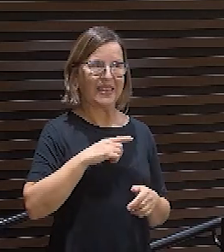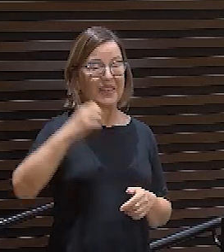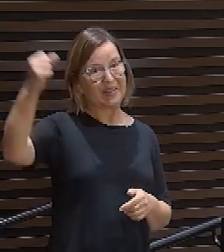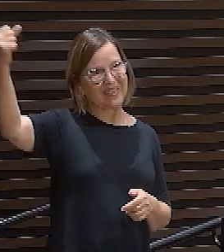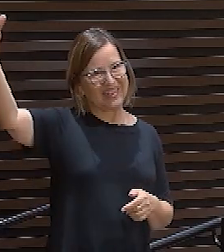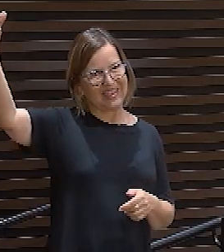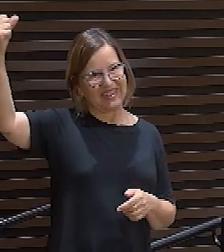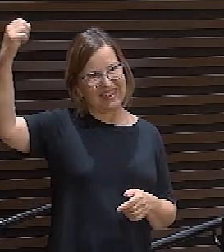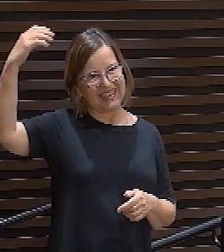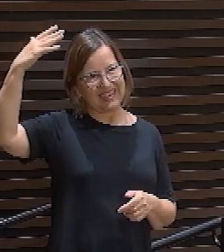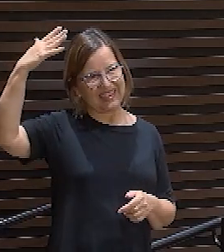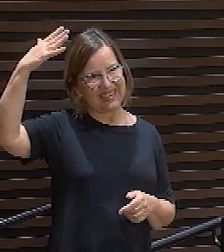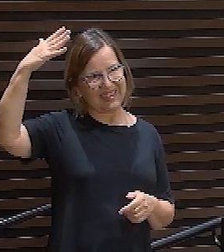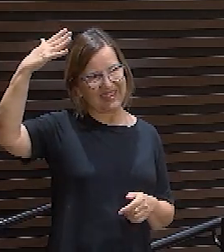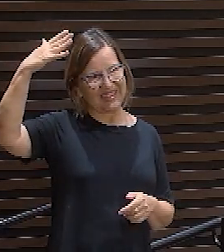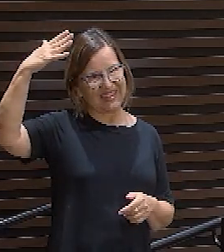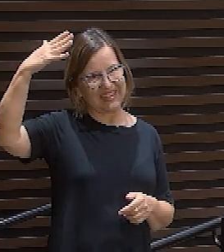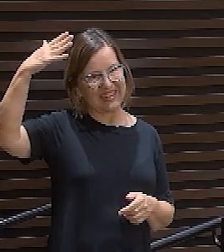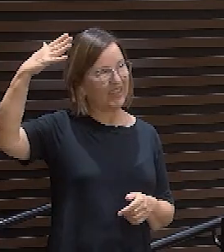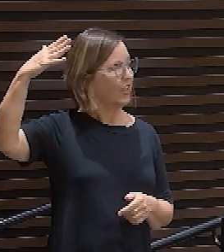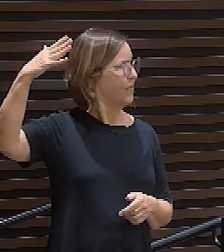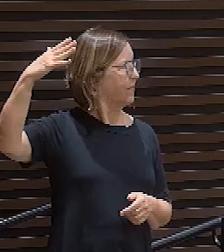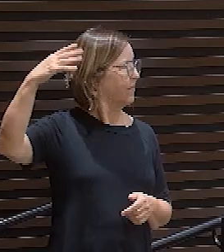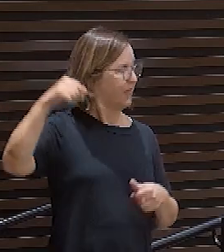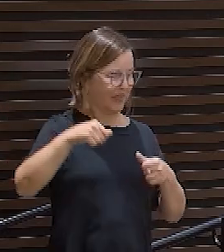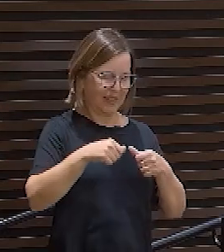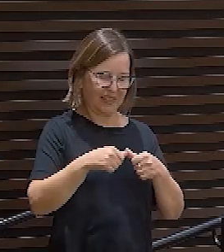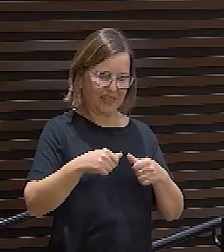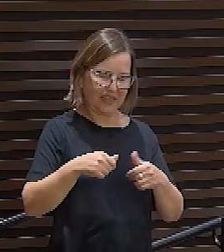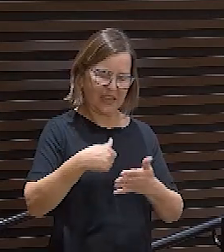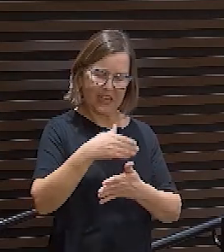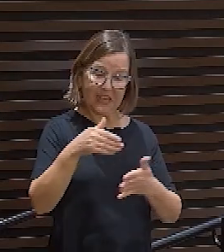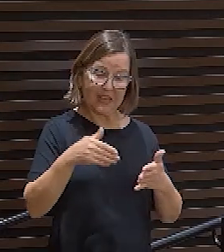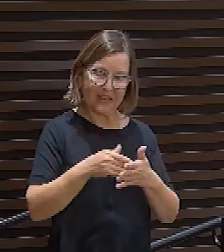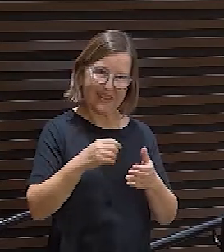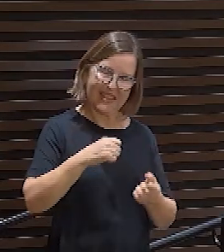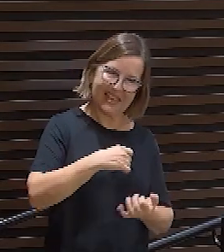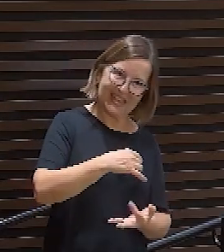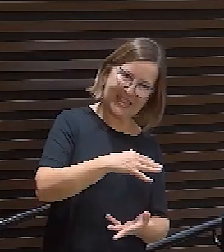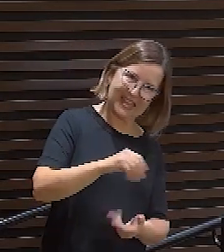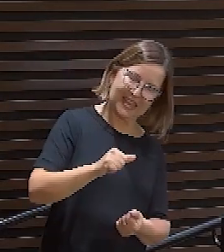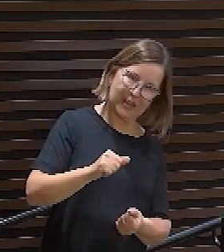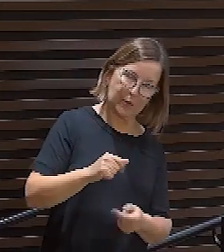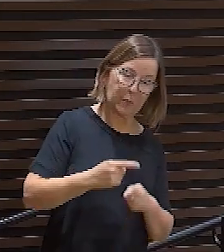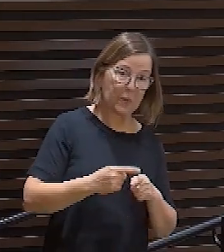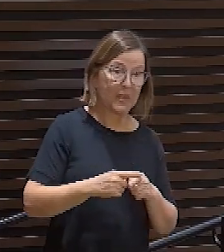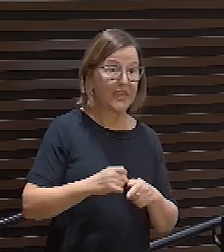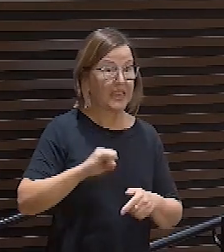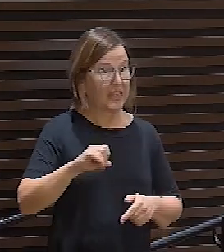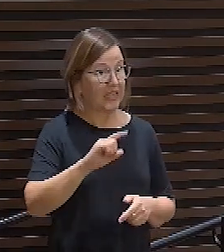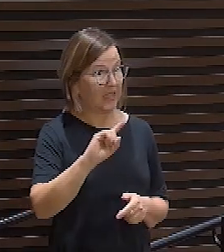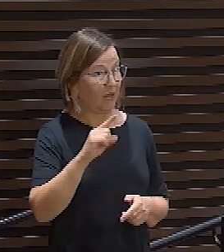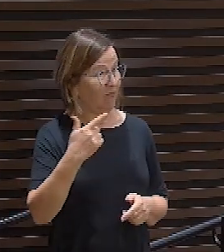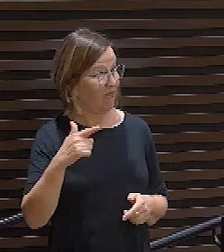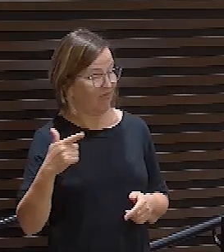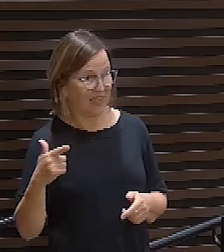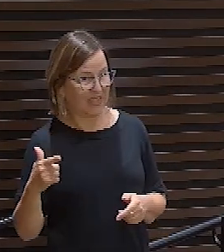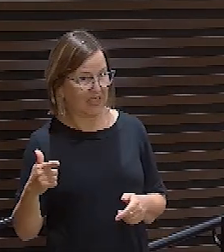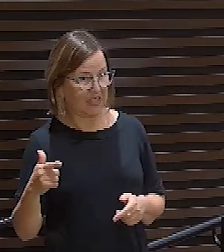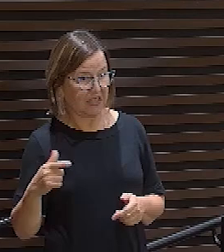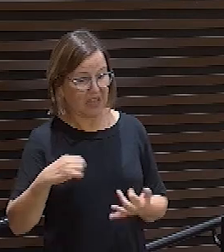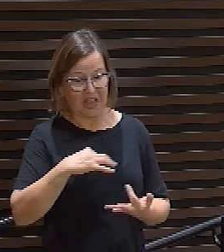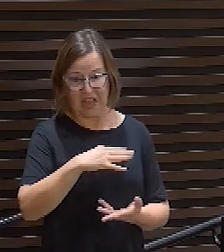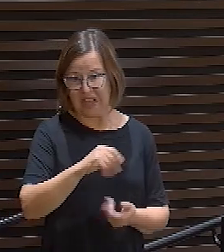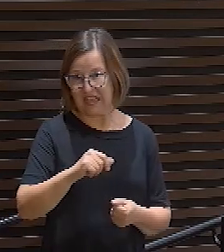graça que está sobre toda a terra. E se ela não existisse, a terra não